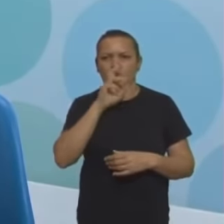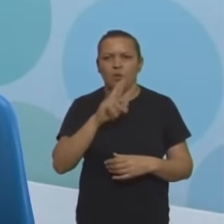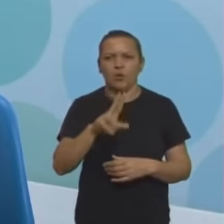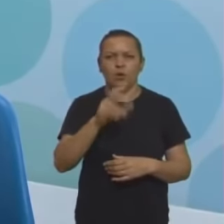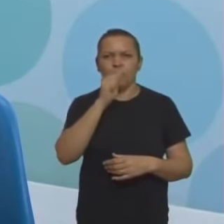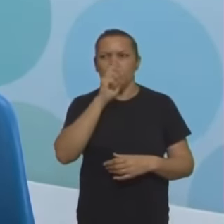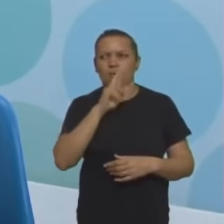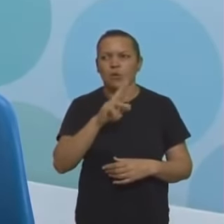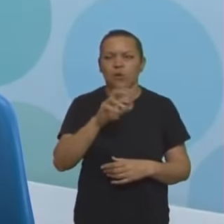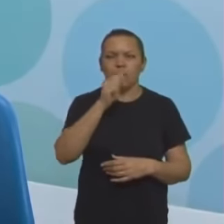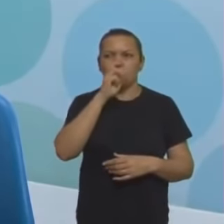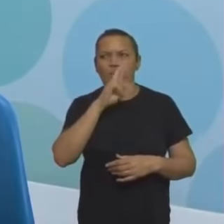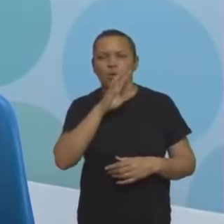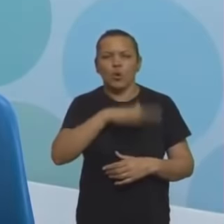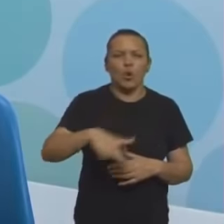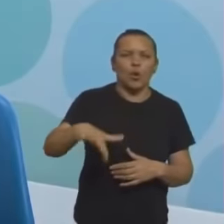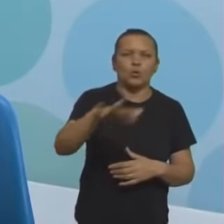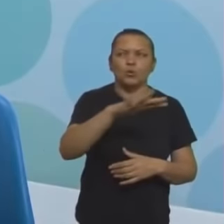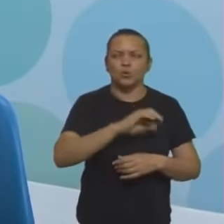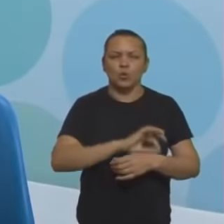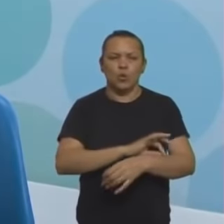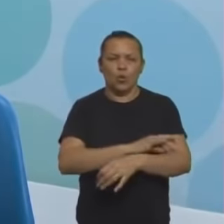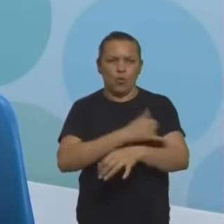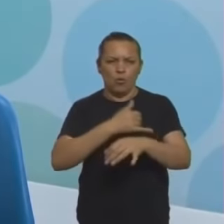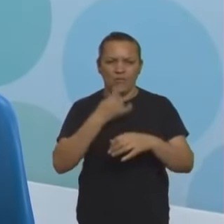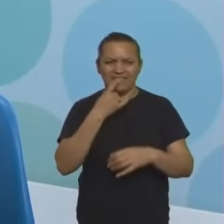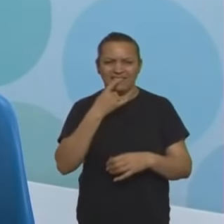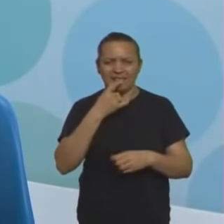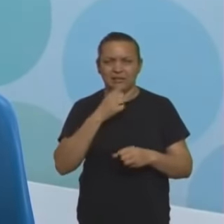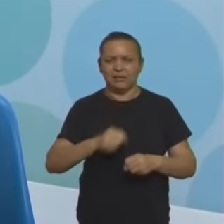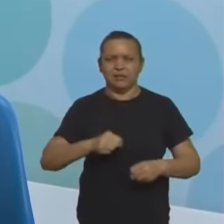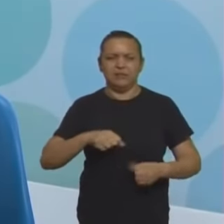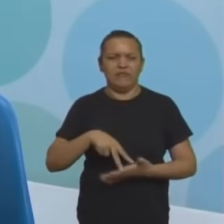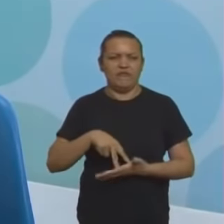acelerou e todos os músculos se tensionaram.